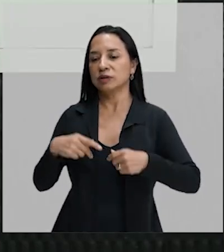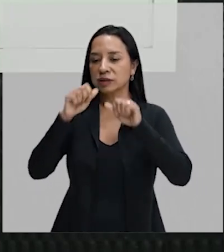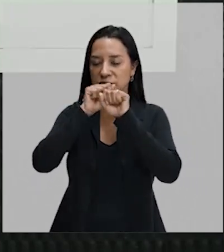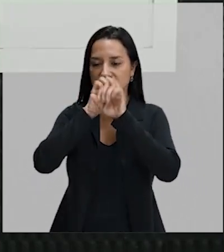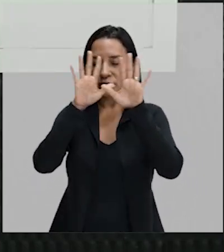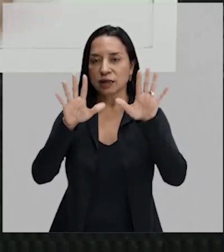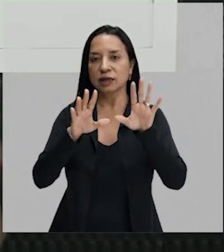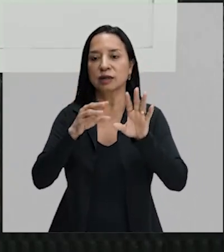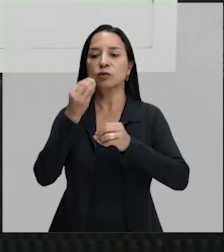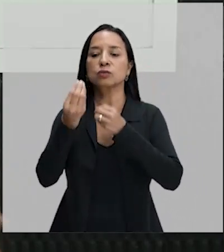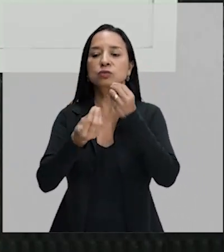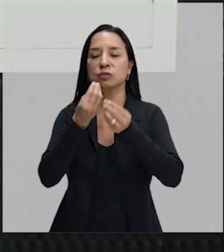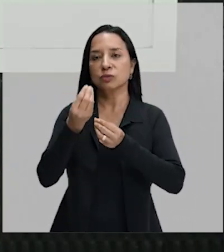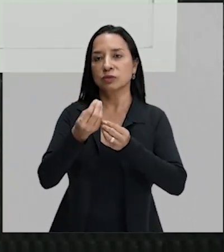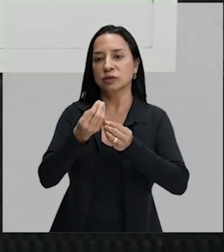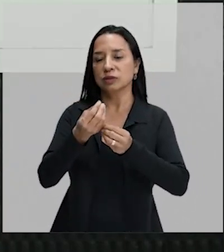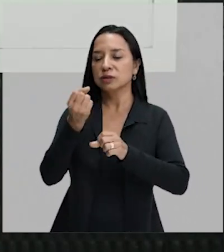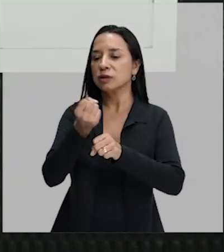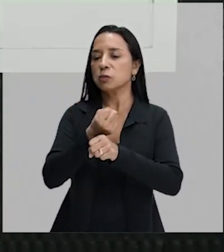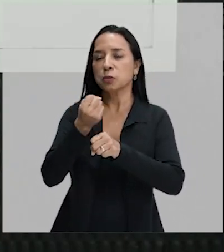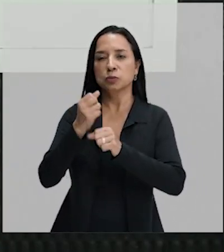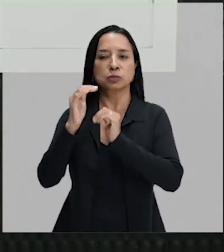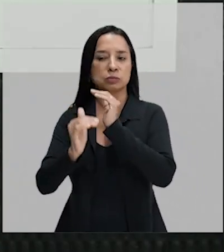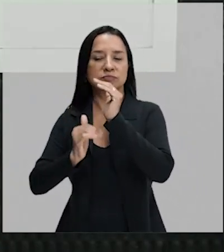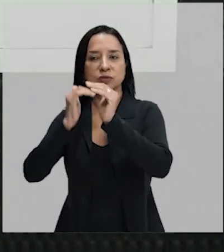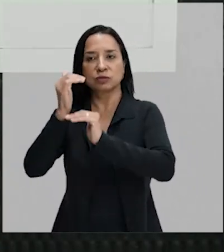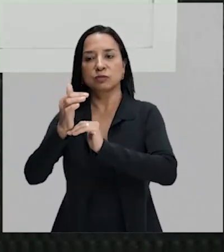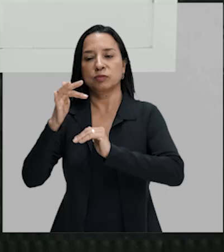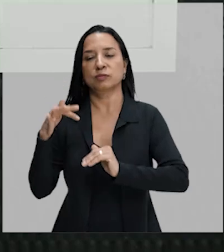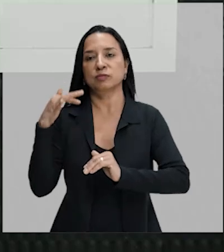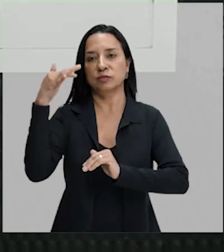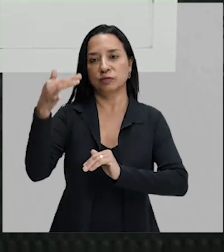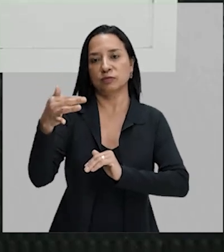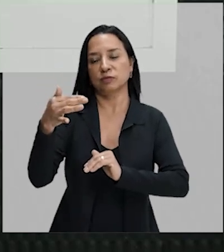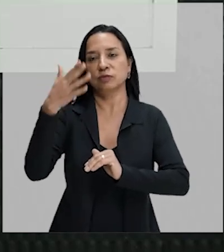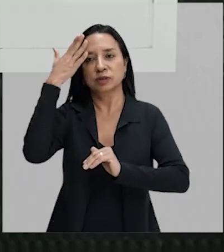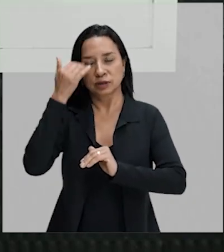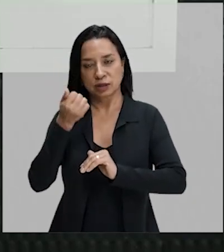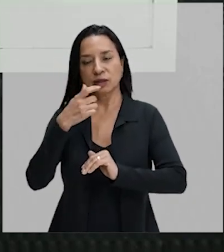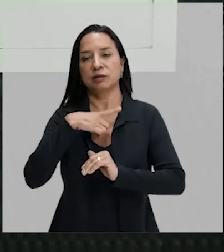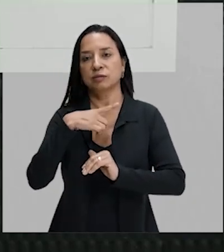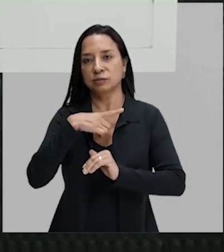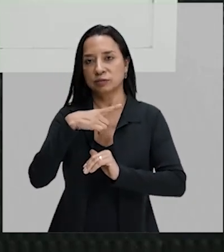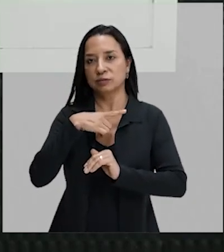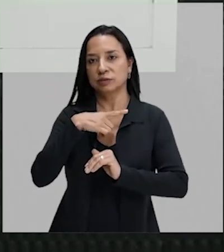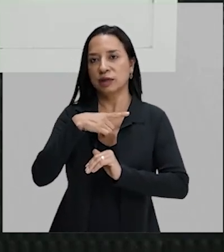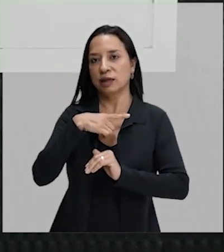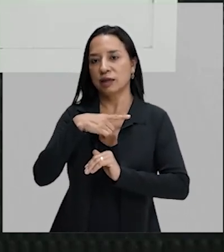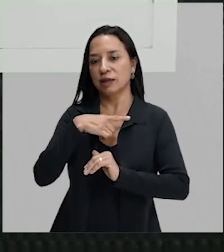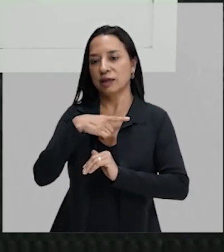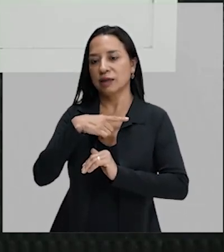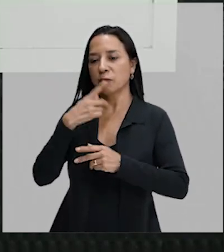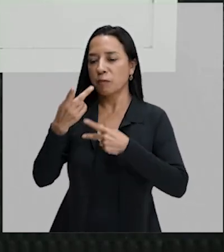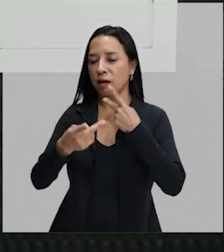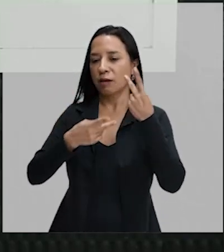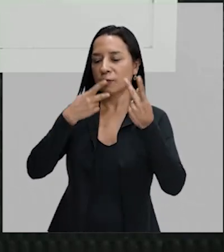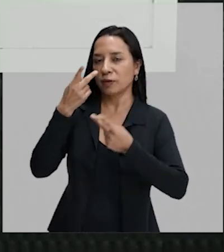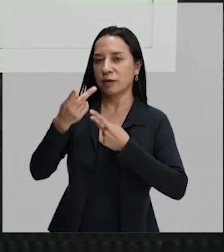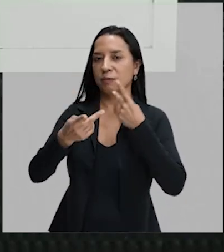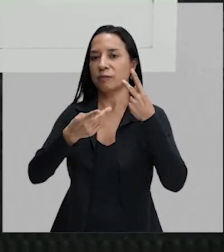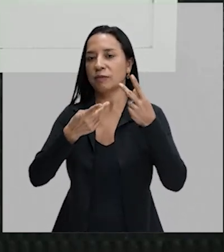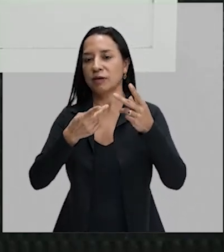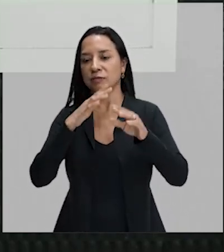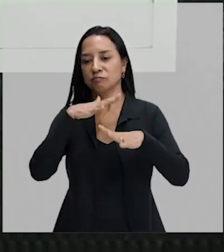vai construir para o futuro. Mas, vocês sabem, sempre tem este beabá funcional aqui